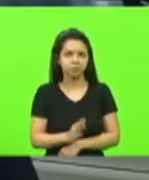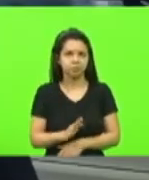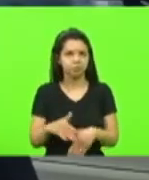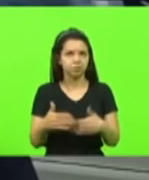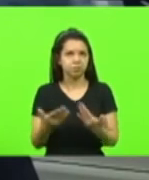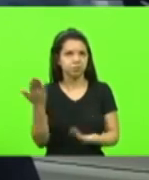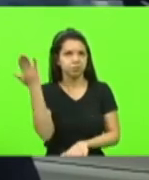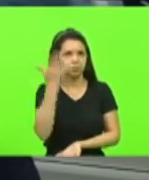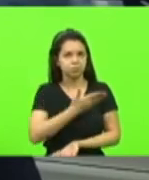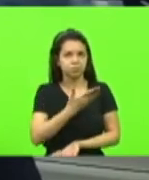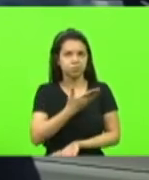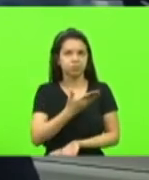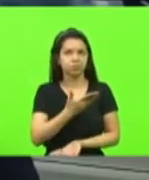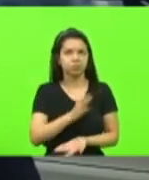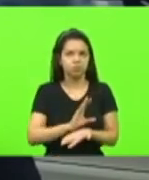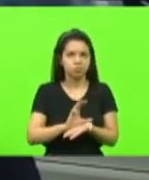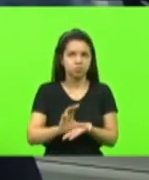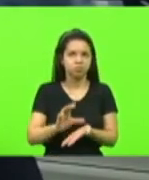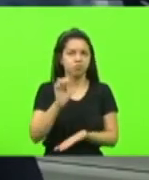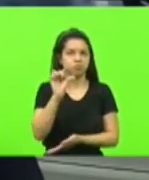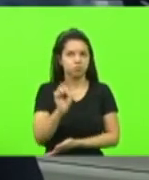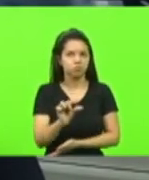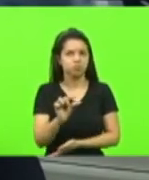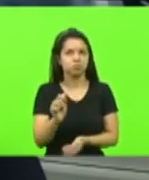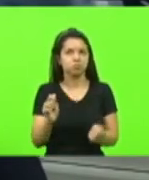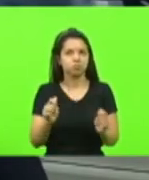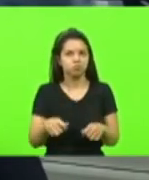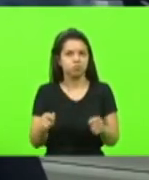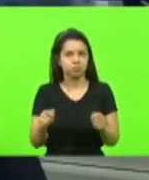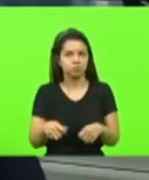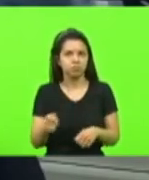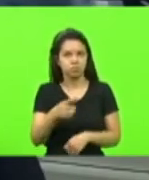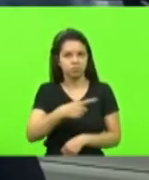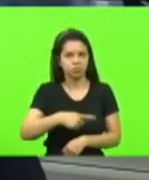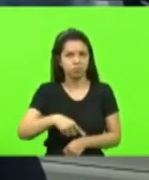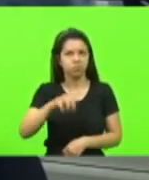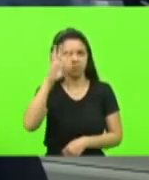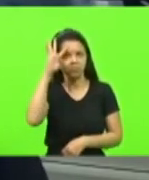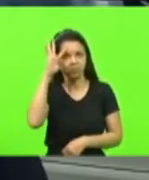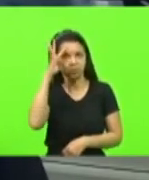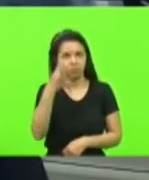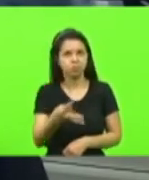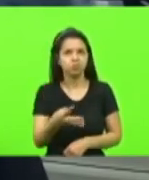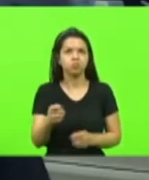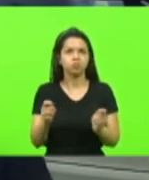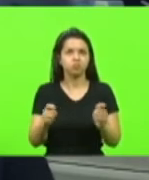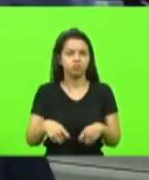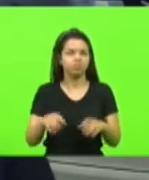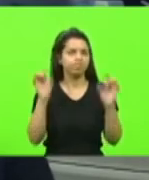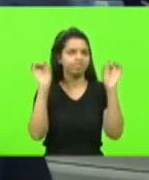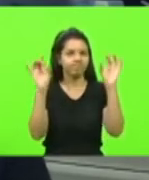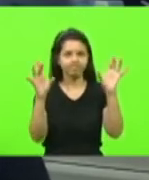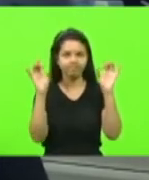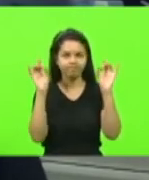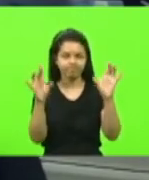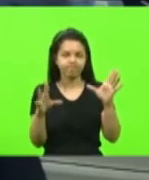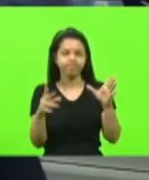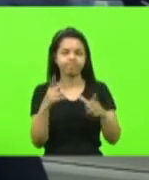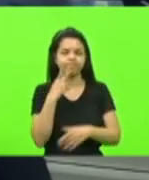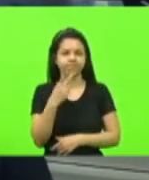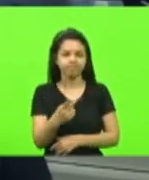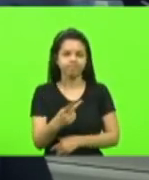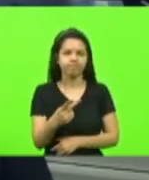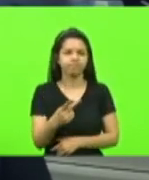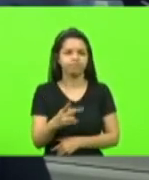prova que com um investimento muito pequeno é possível termos resultados extraordinários. Eu diria que não é só